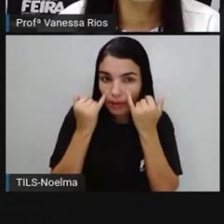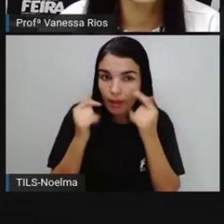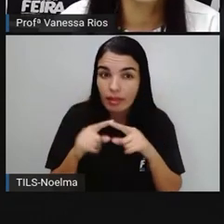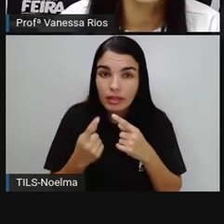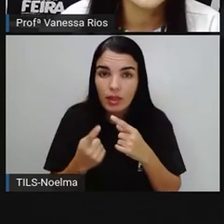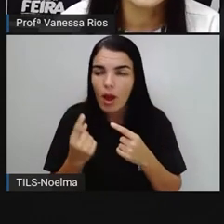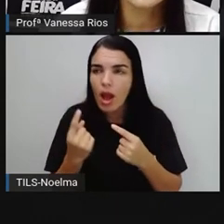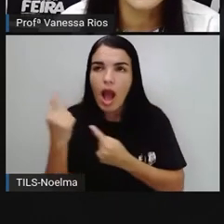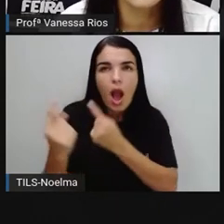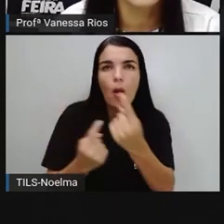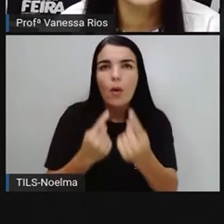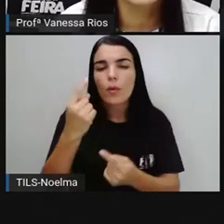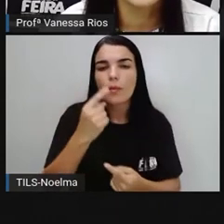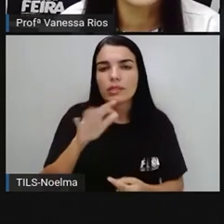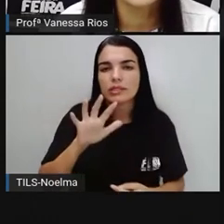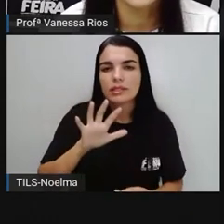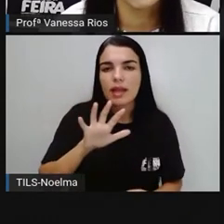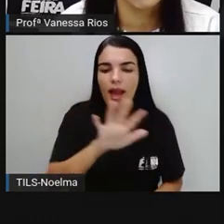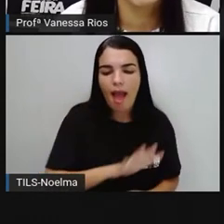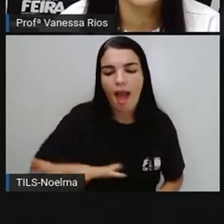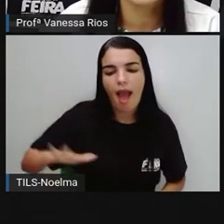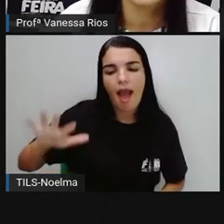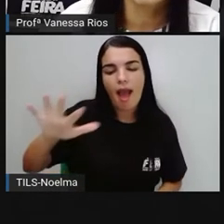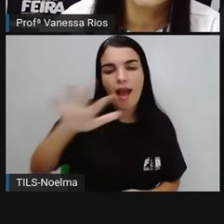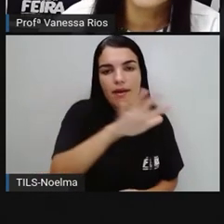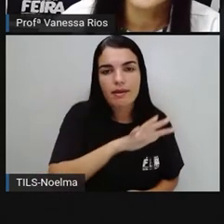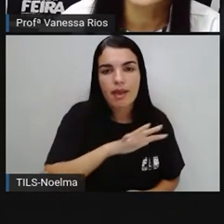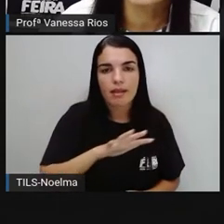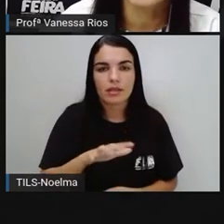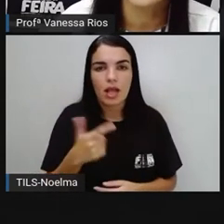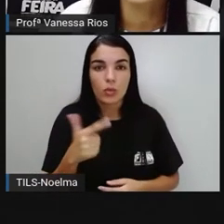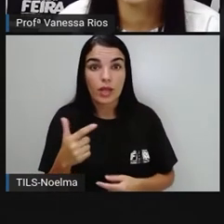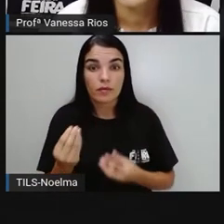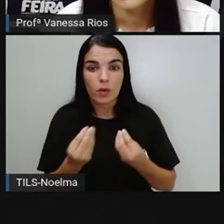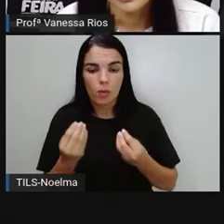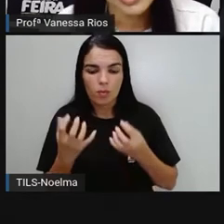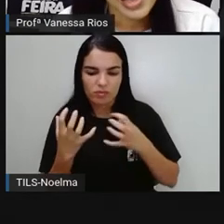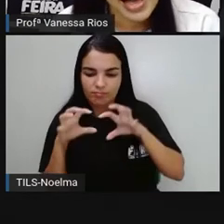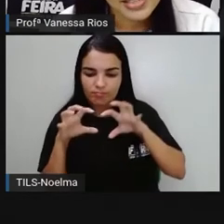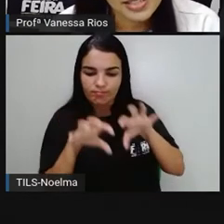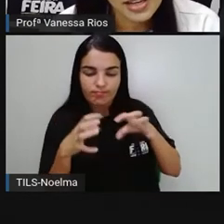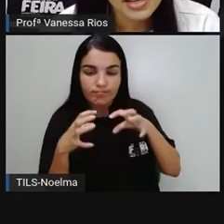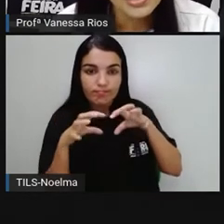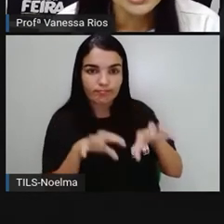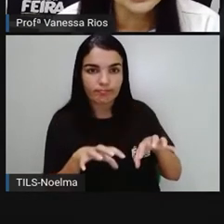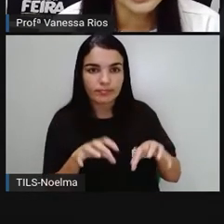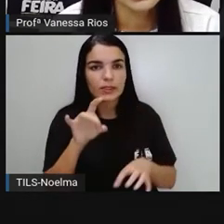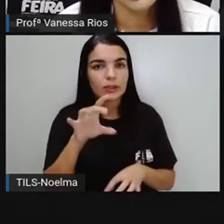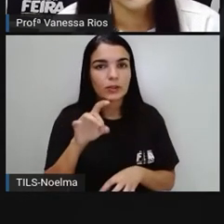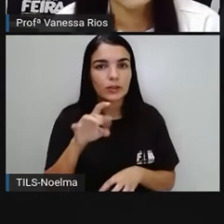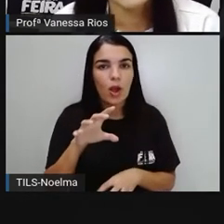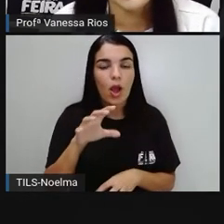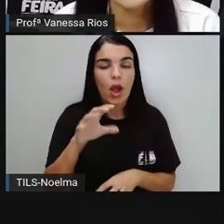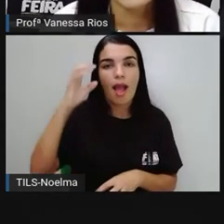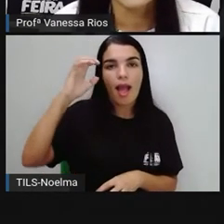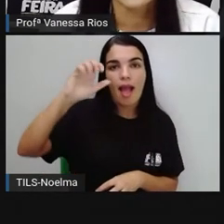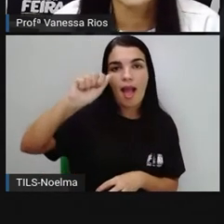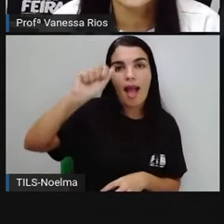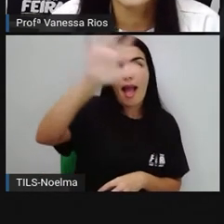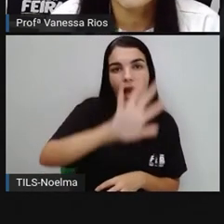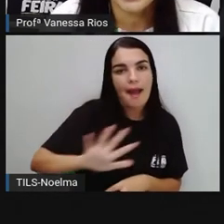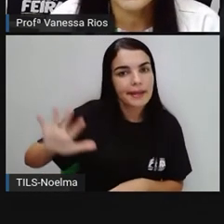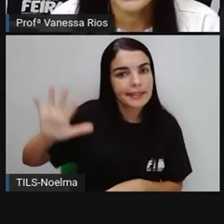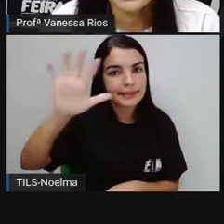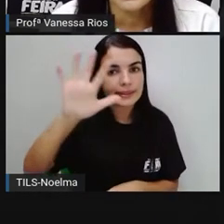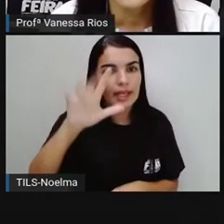foram influenciadas pelo poder da igreja, como, por exemplo, o Oriente Médio e a Ásia. Então, aqui nós temos exemplos de